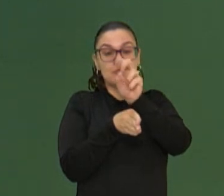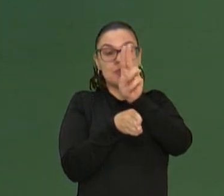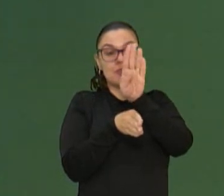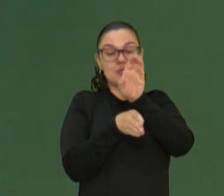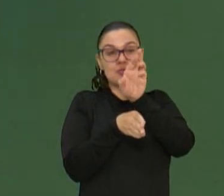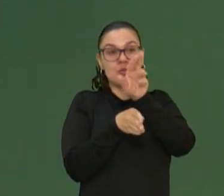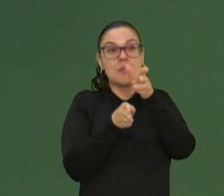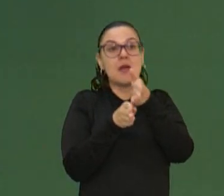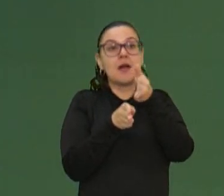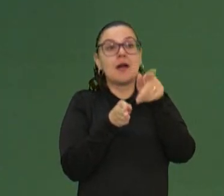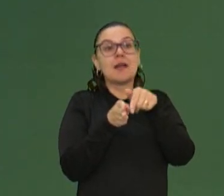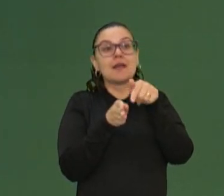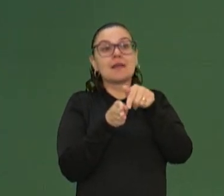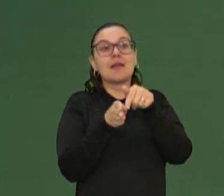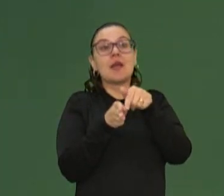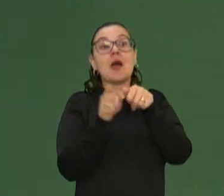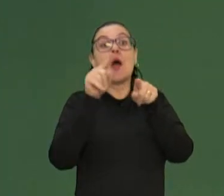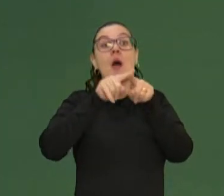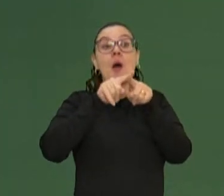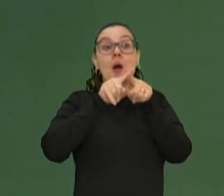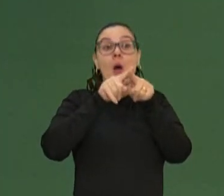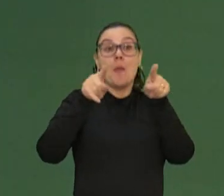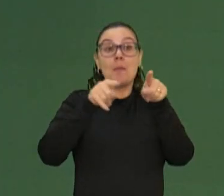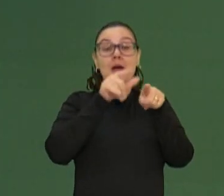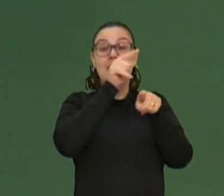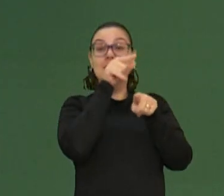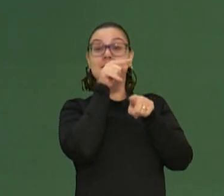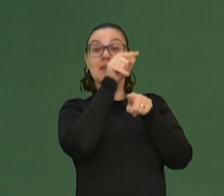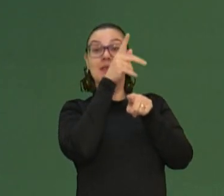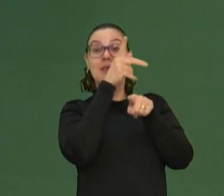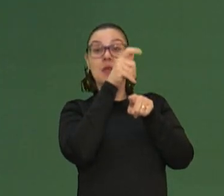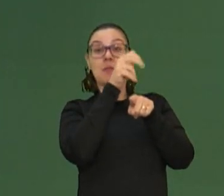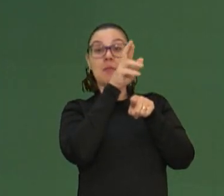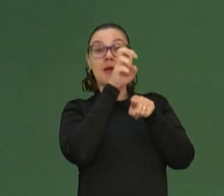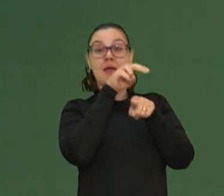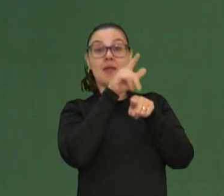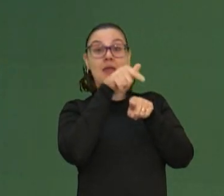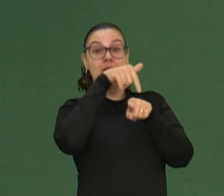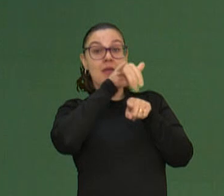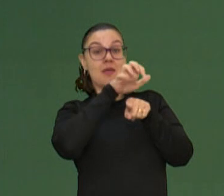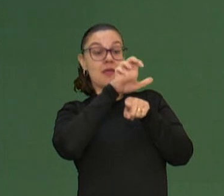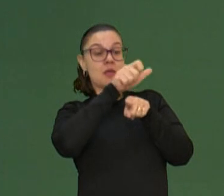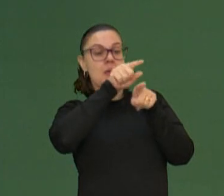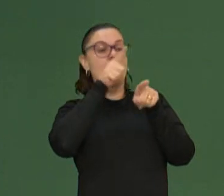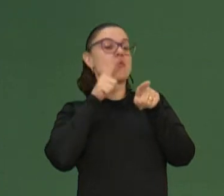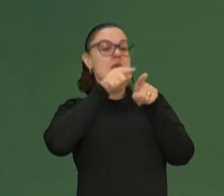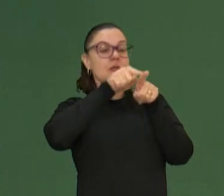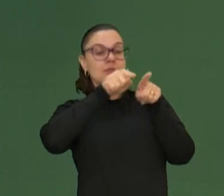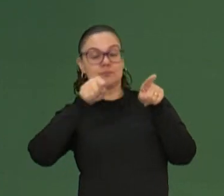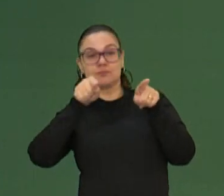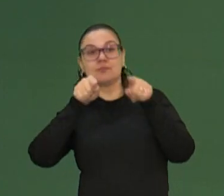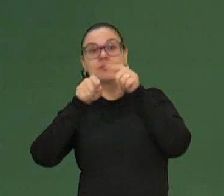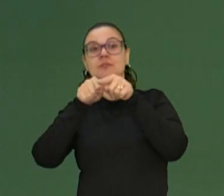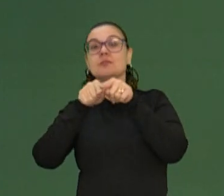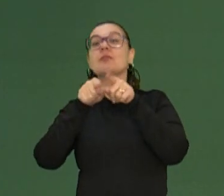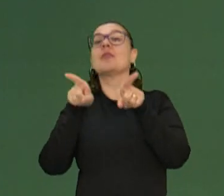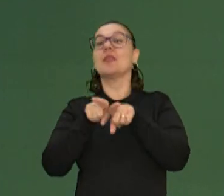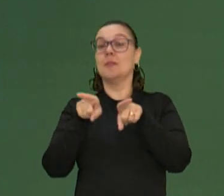que o parênquima, ele também consegue produzir um pouco de sistema circulatório da planta. Um pouco de câmbio